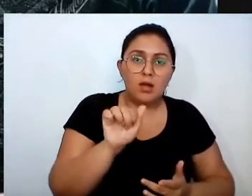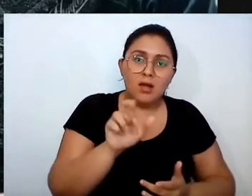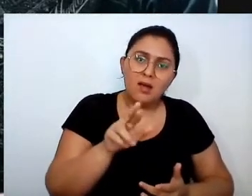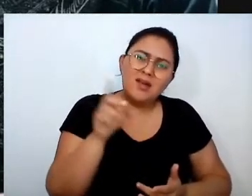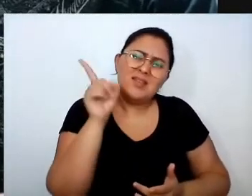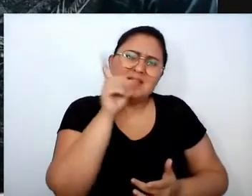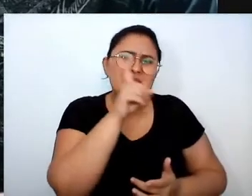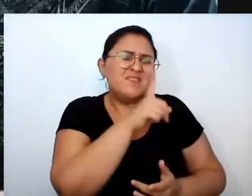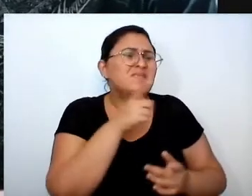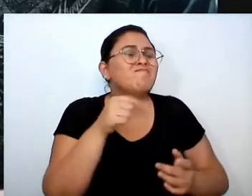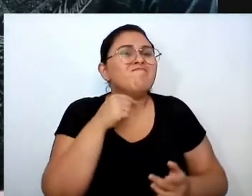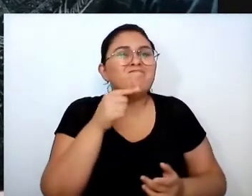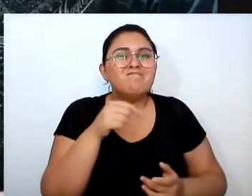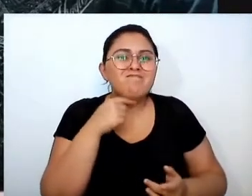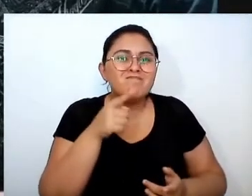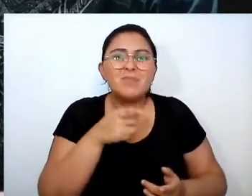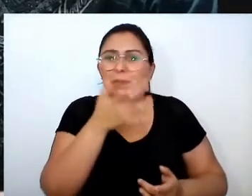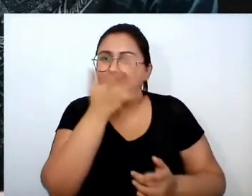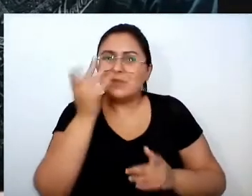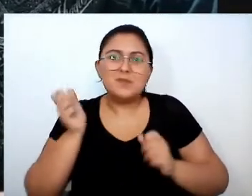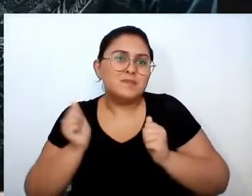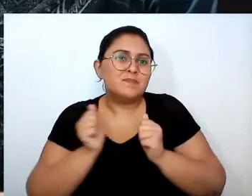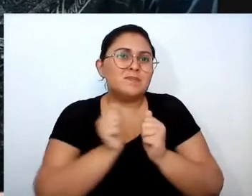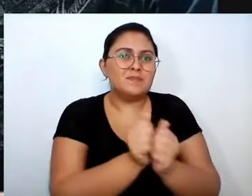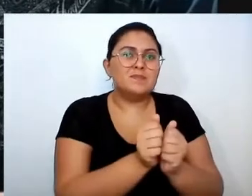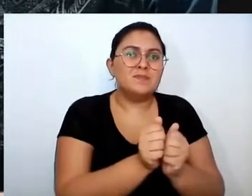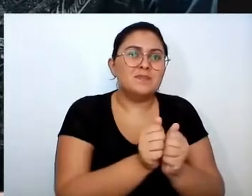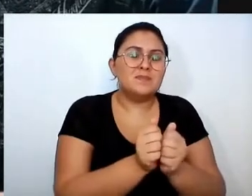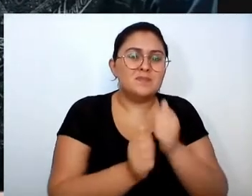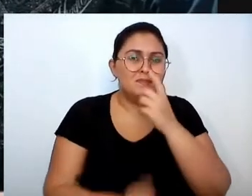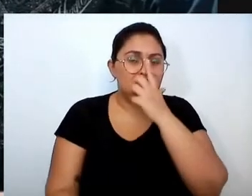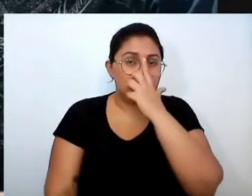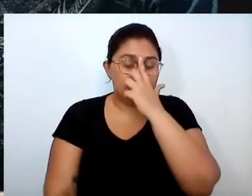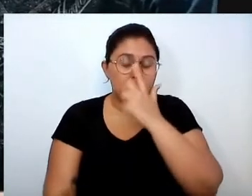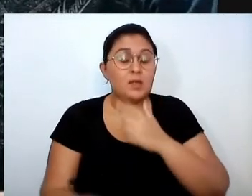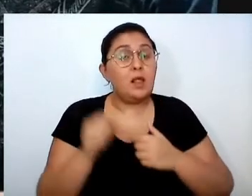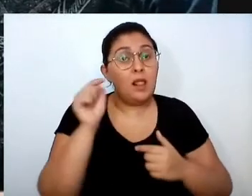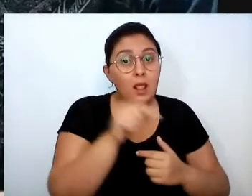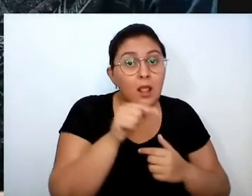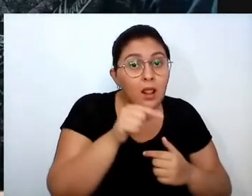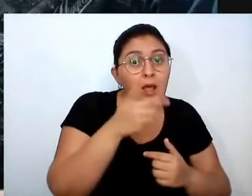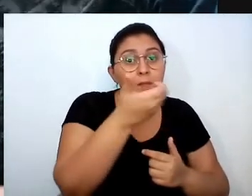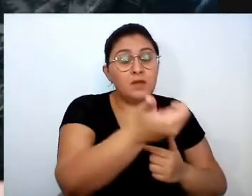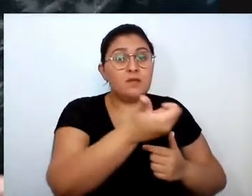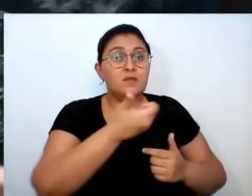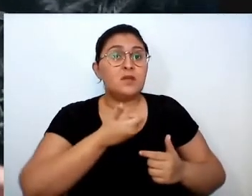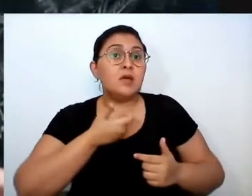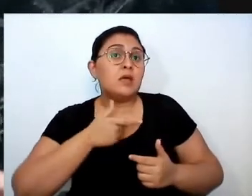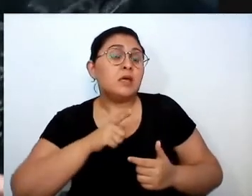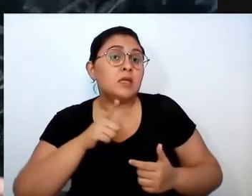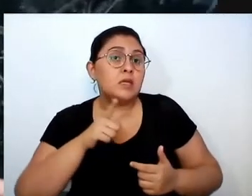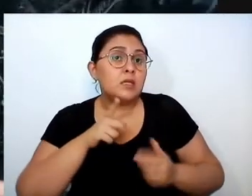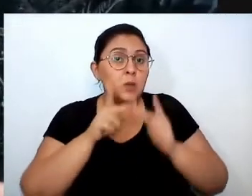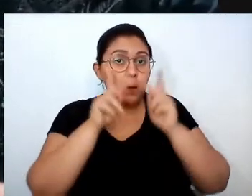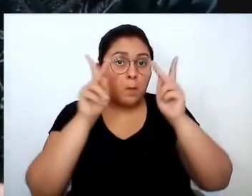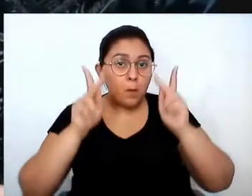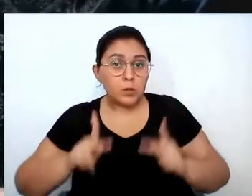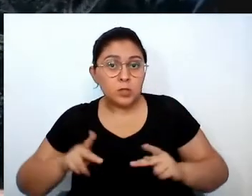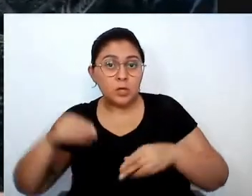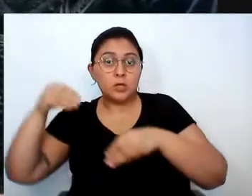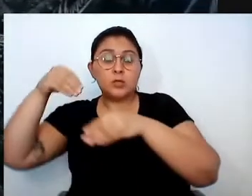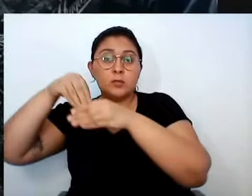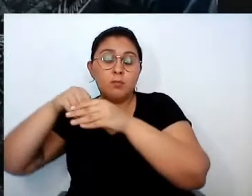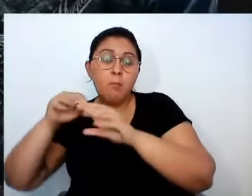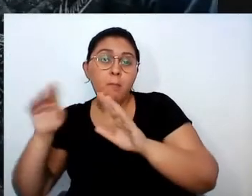2015. Aí, Sim. a diretora de lá falou que existia esse projeto, né, da universidade, que vinha um